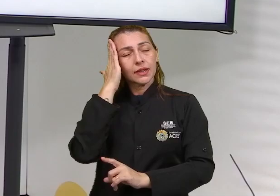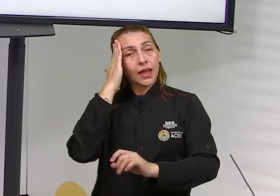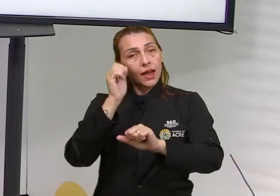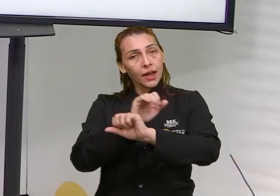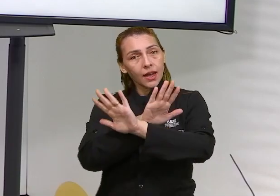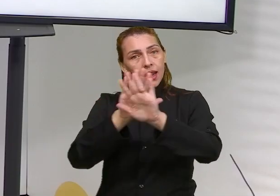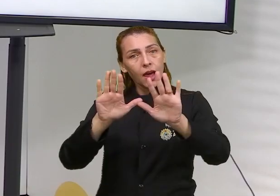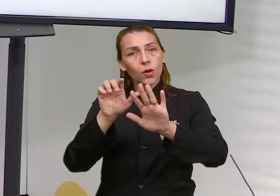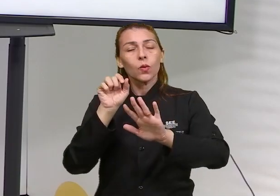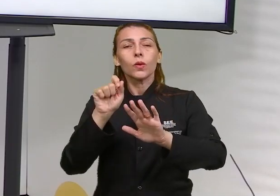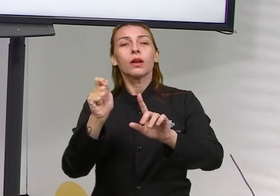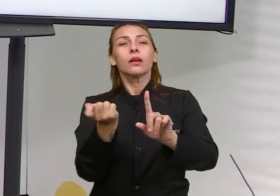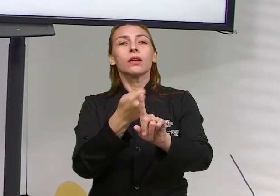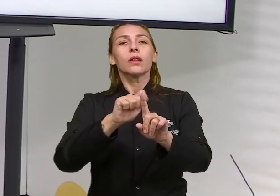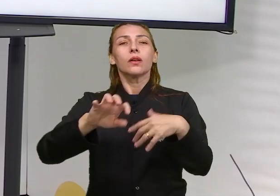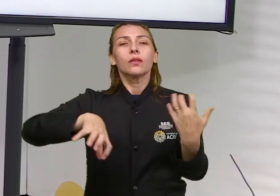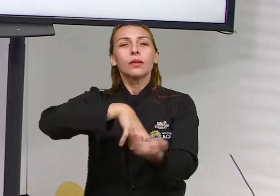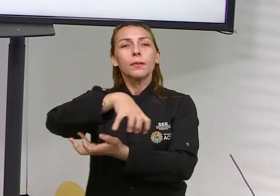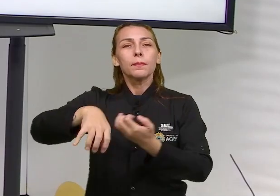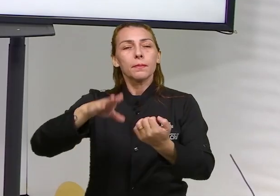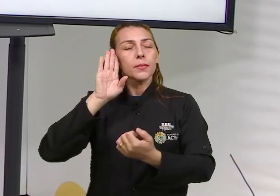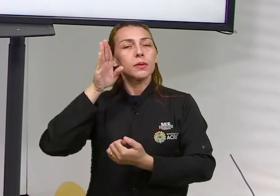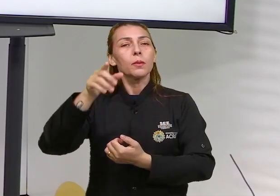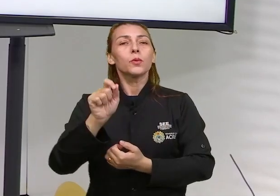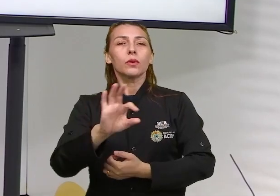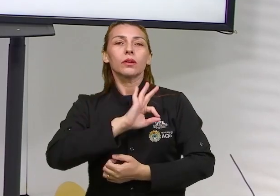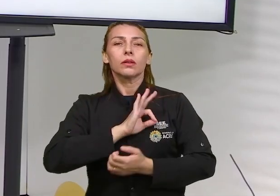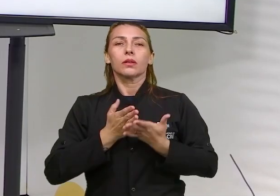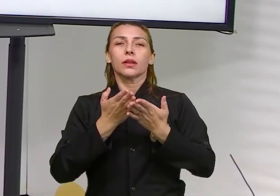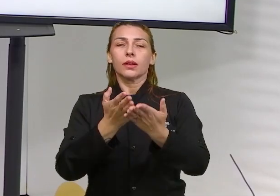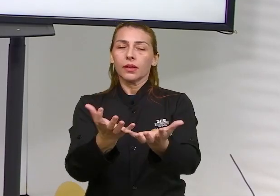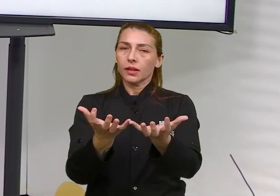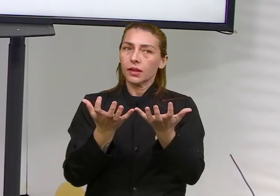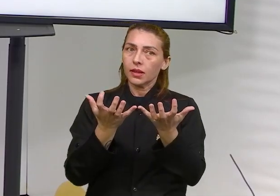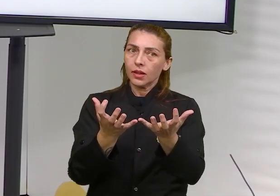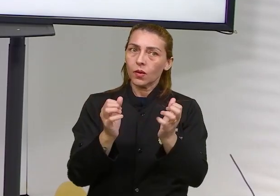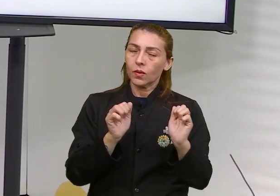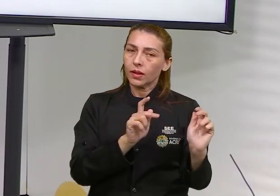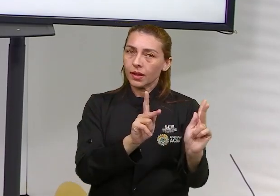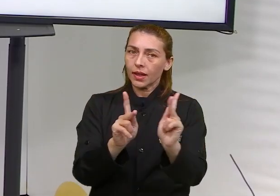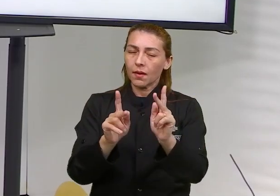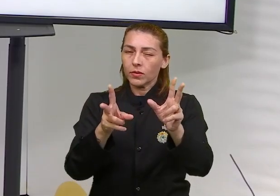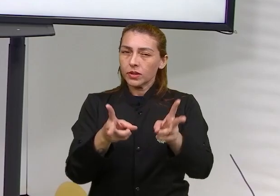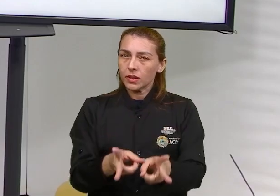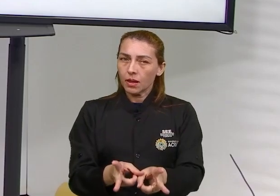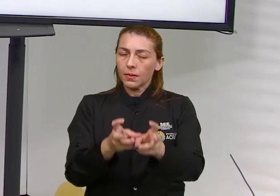o que era a revolta da Chibata e, principalmente, o que os marinheiros queriam. Ok? Então,